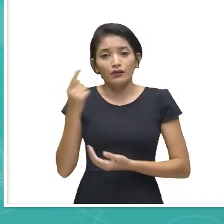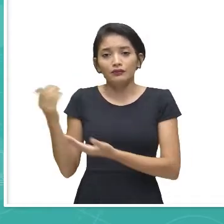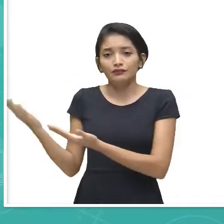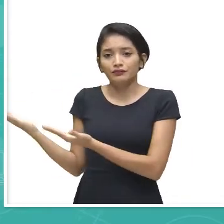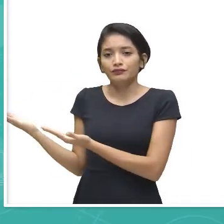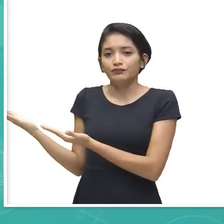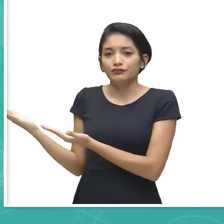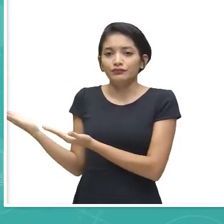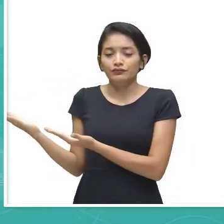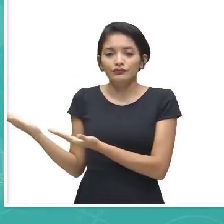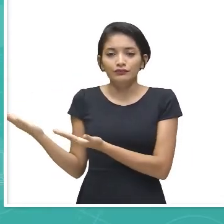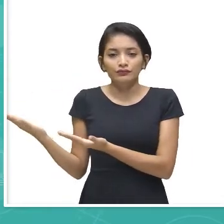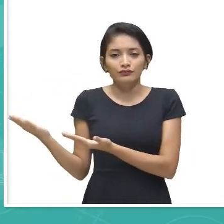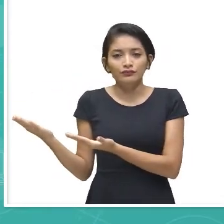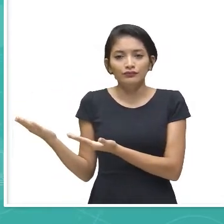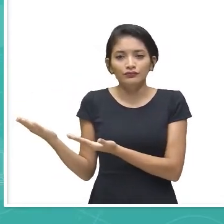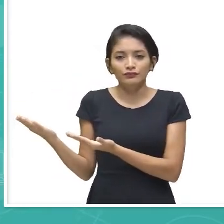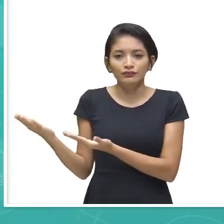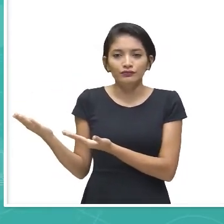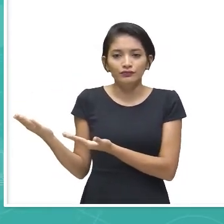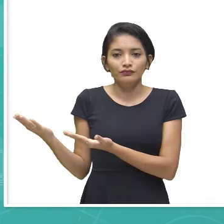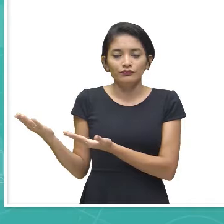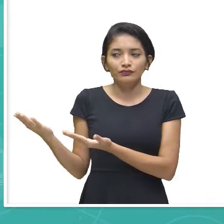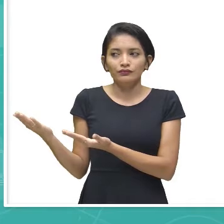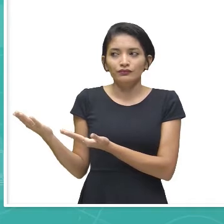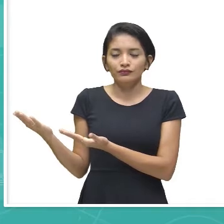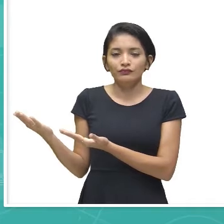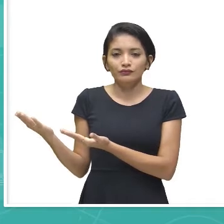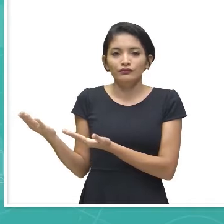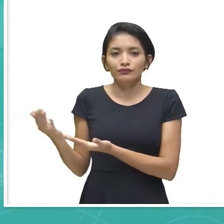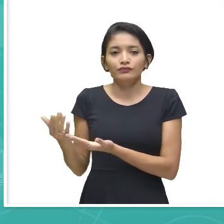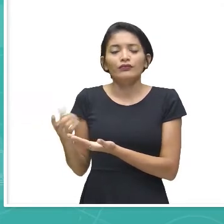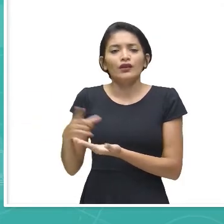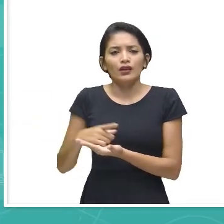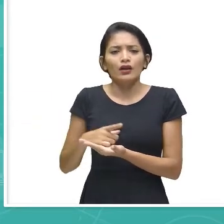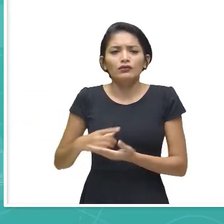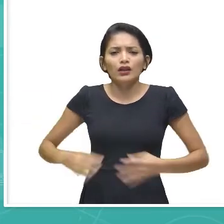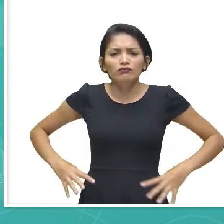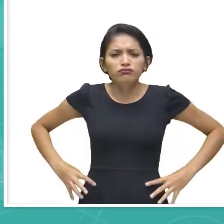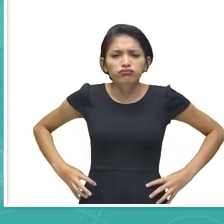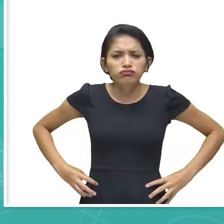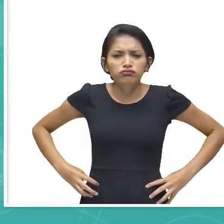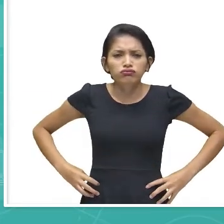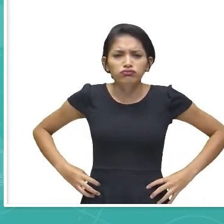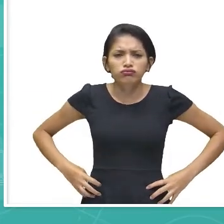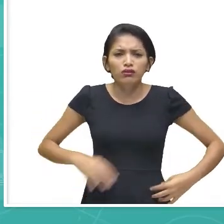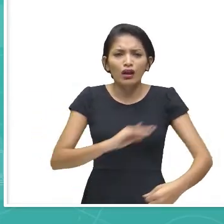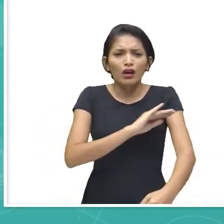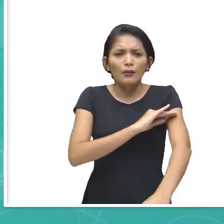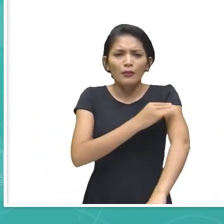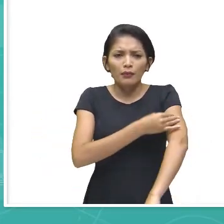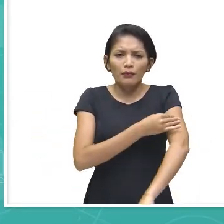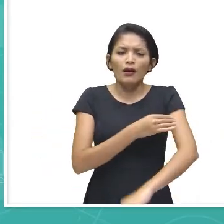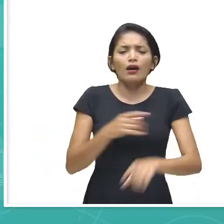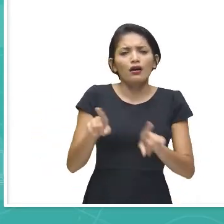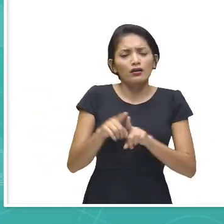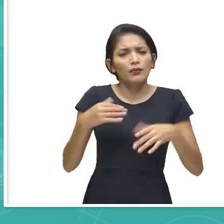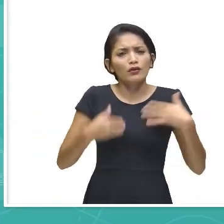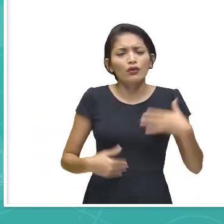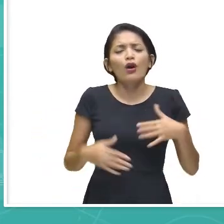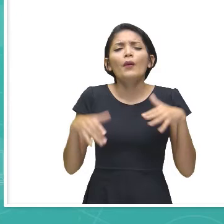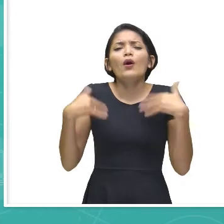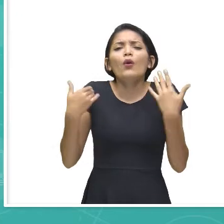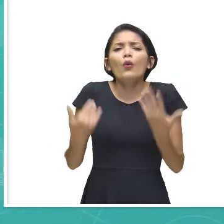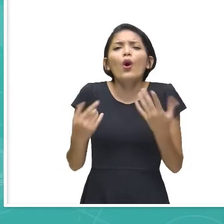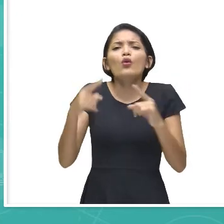os endomorfos. Olha só o acúmulo de gordura na parte do abdômen, em algumas partes do corpo. E aí eu digo a vocês, qual será o